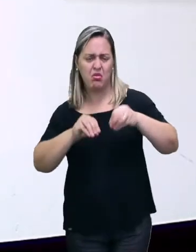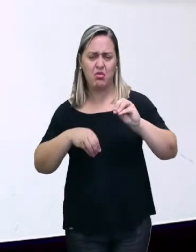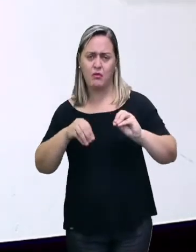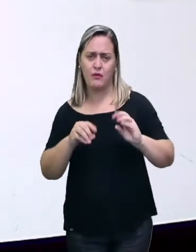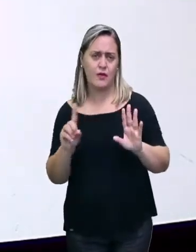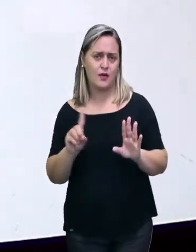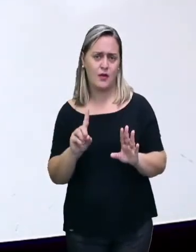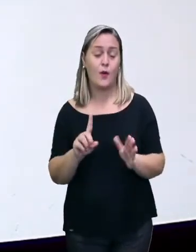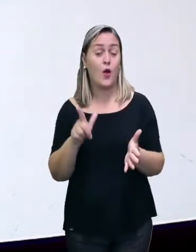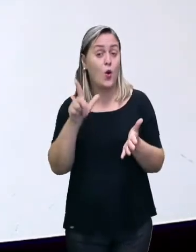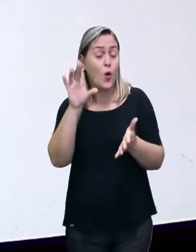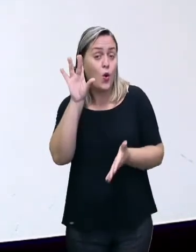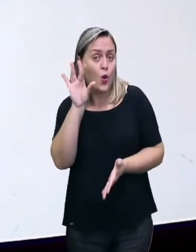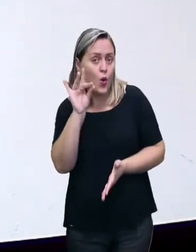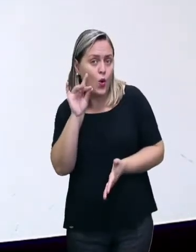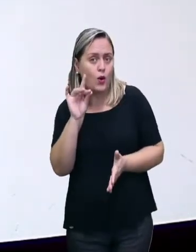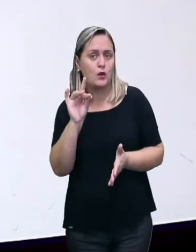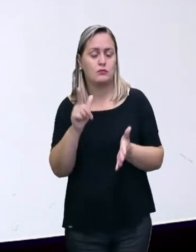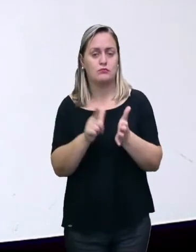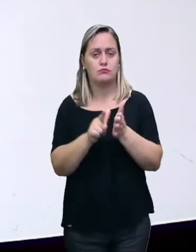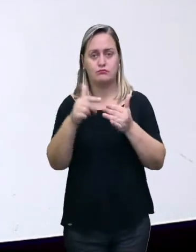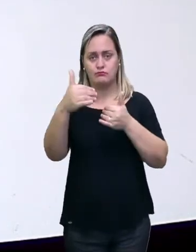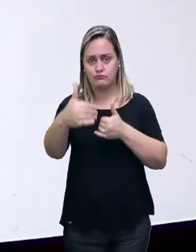Vou virar aqui.